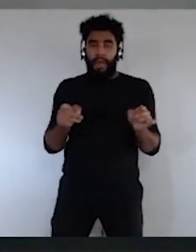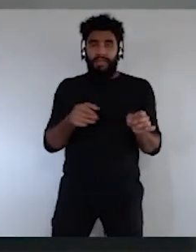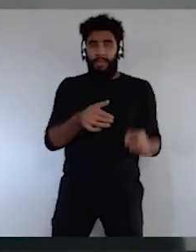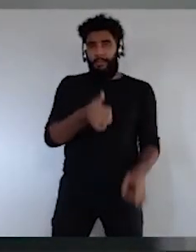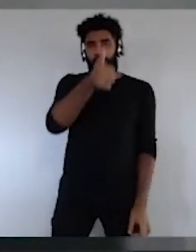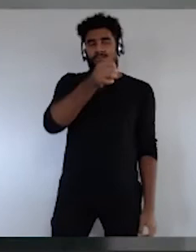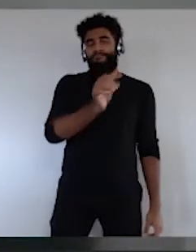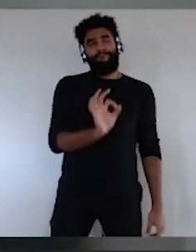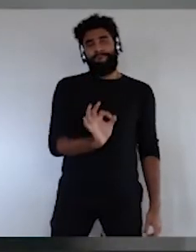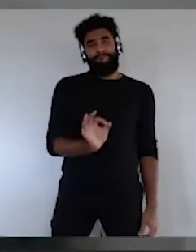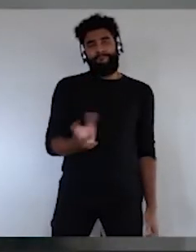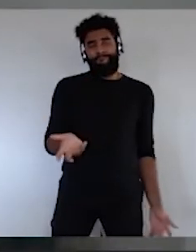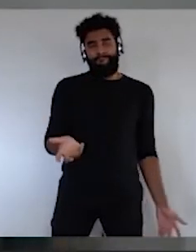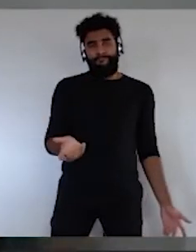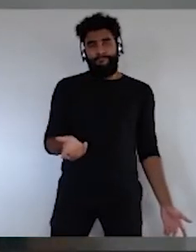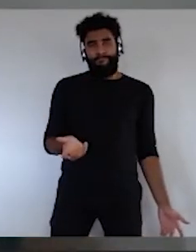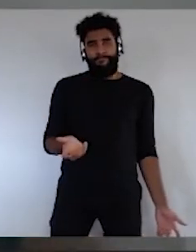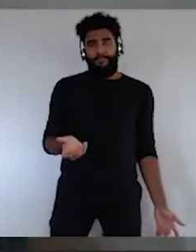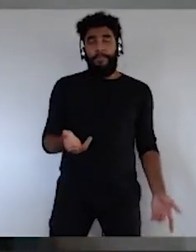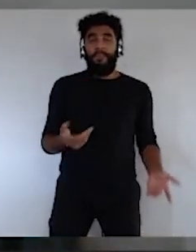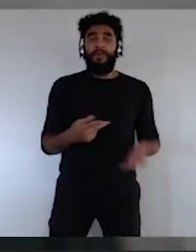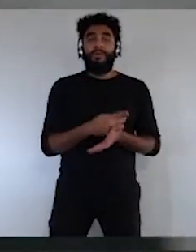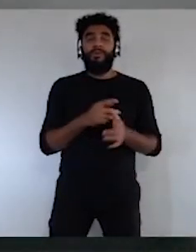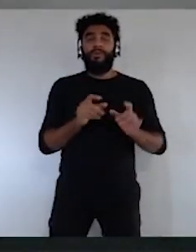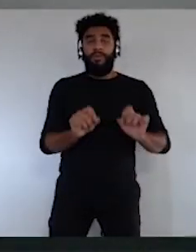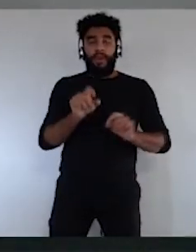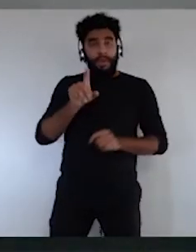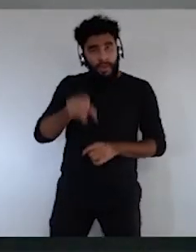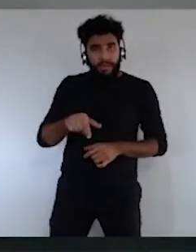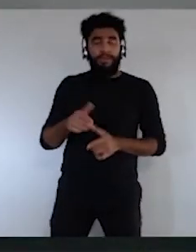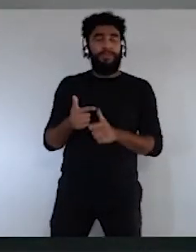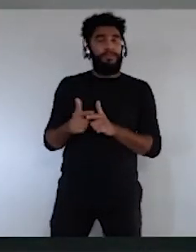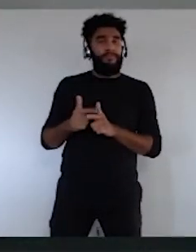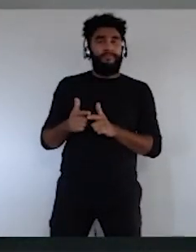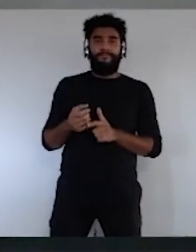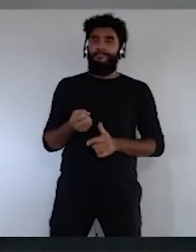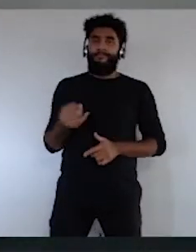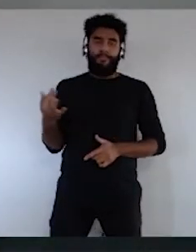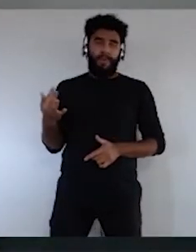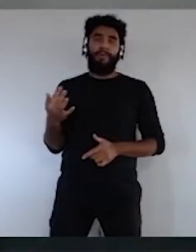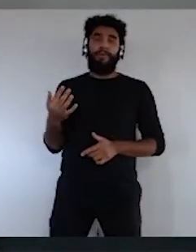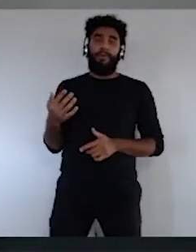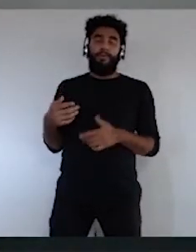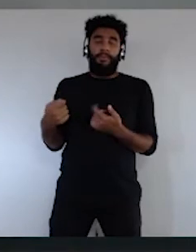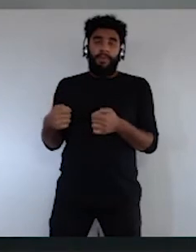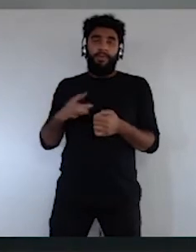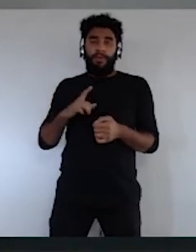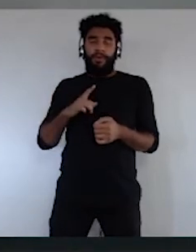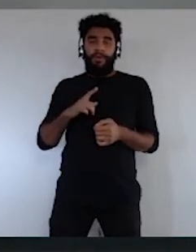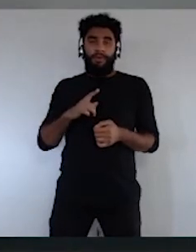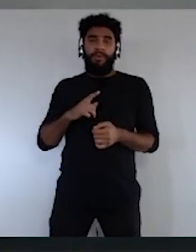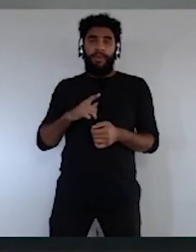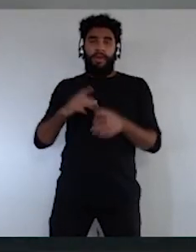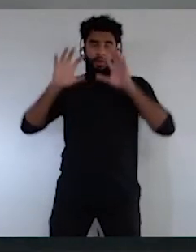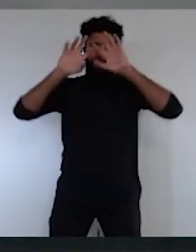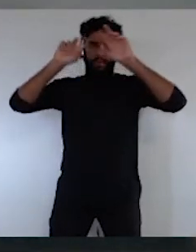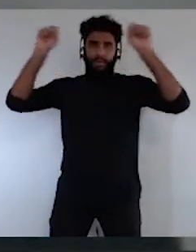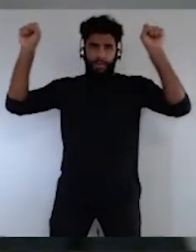ele mantinha, no caso, a ideia do deputado seria essa, pelo que eu li na imprensa, ele manteria os recursos especial e